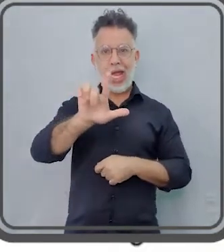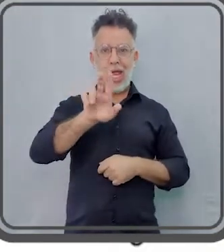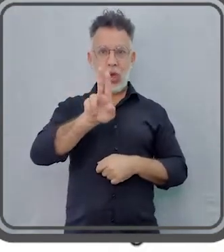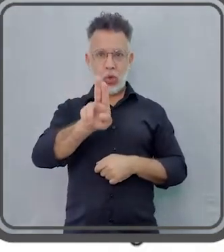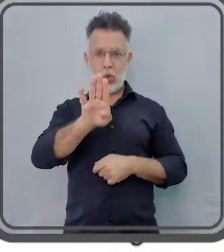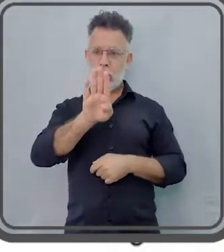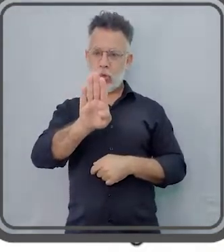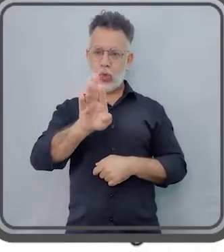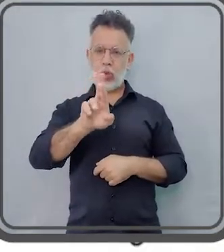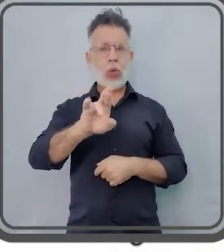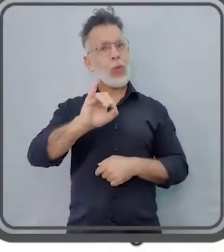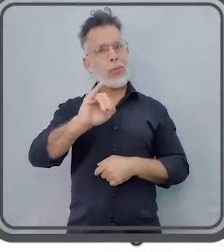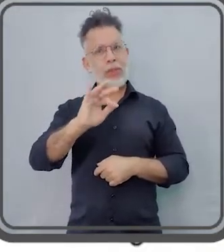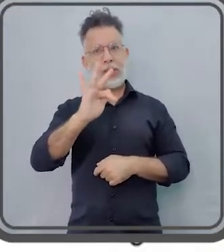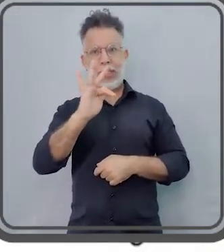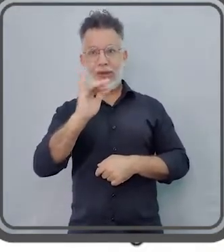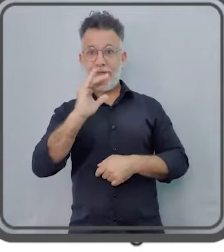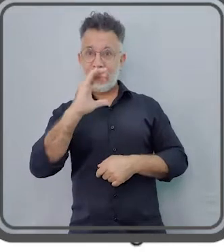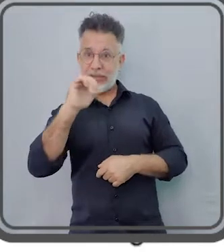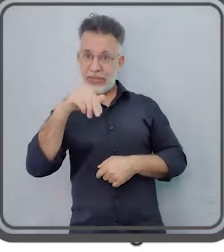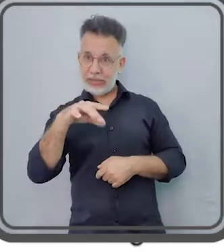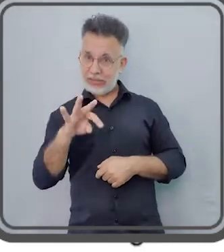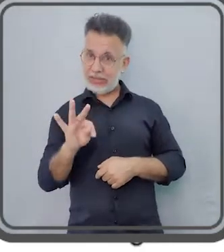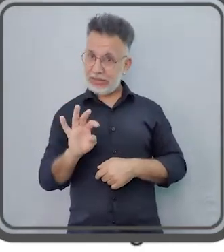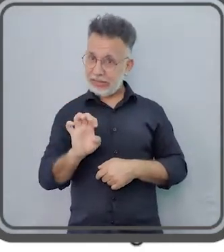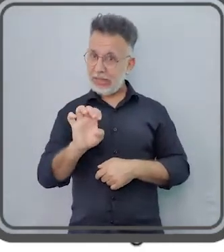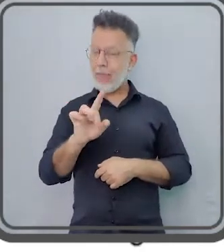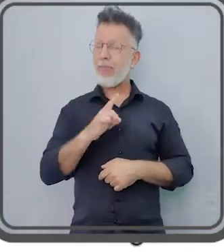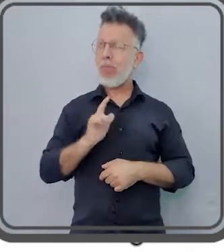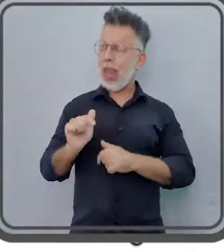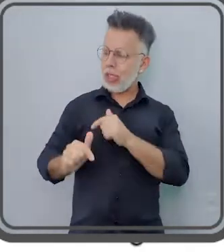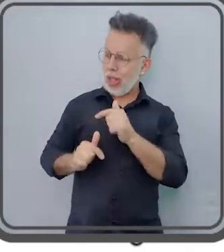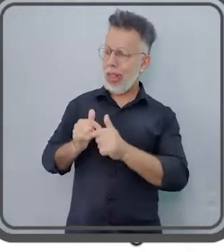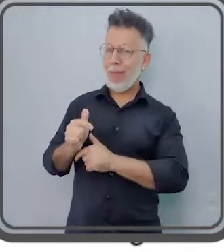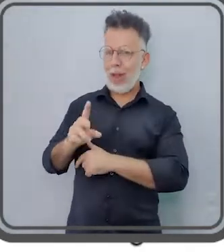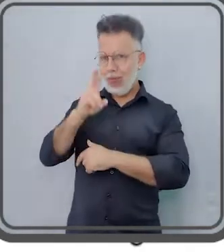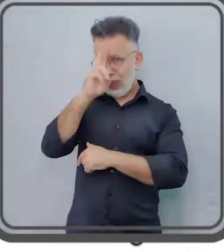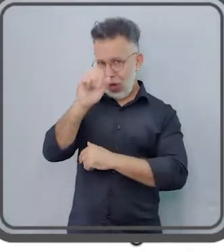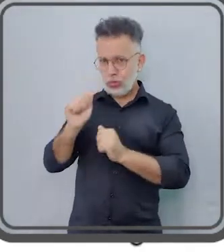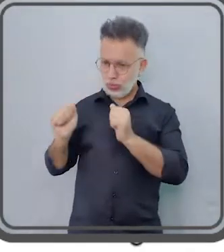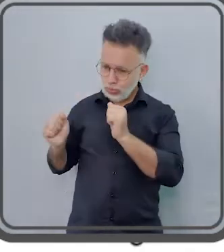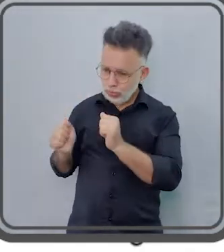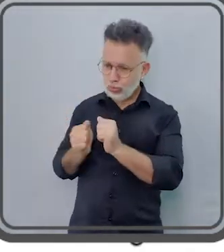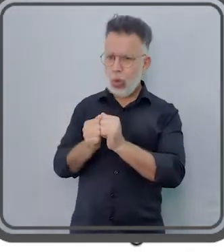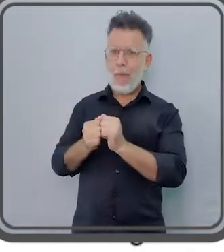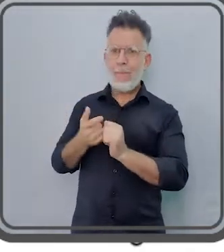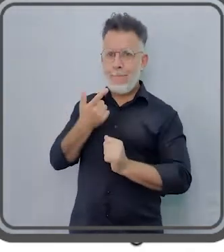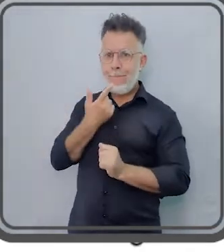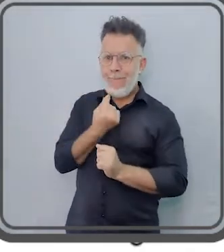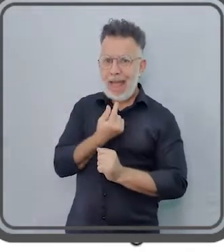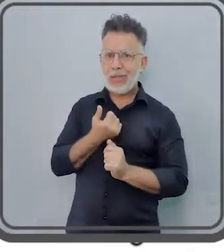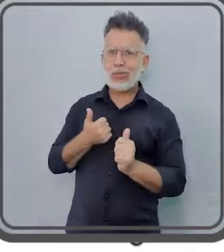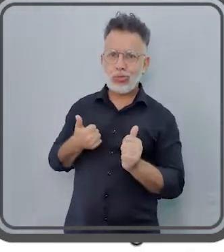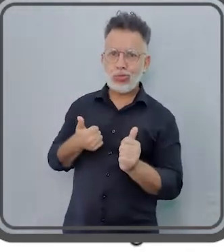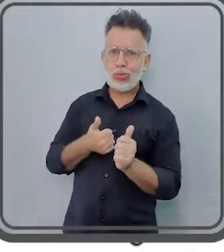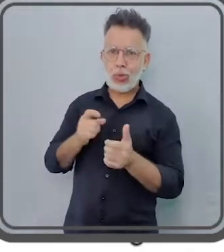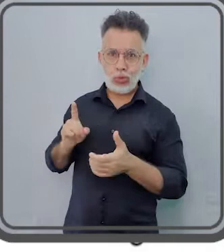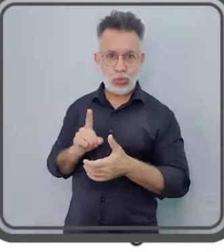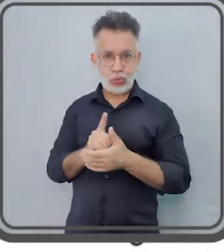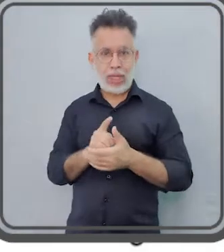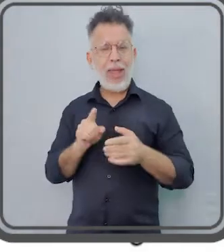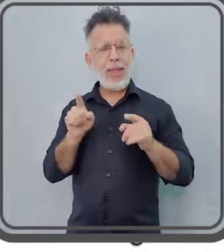clusters na medida que a gente entrevistava. A gente tem um trabalho, Laís, aqui muito forte, está muito próxima do consumidor e de grupos que não necessariamente